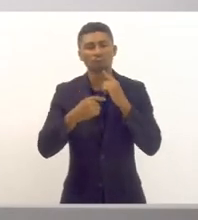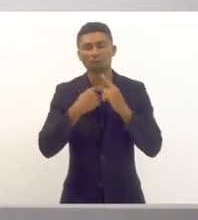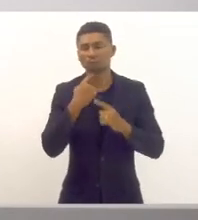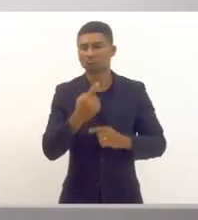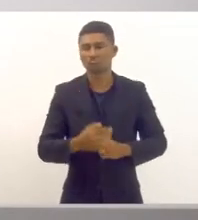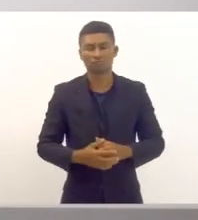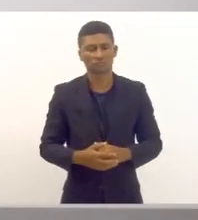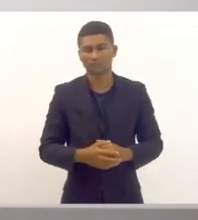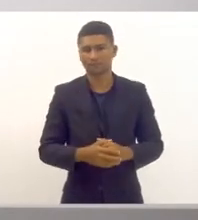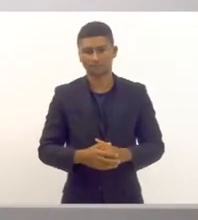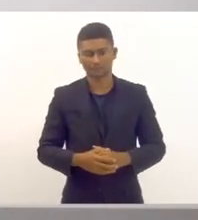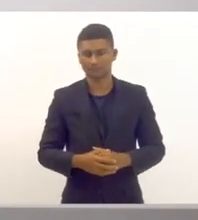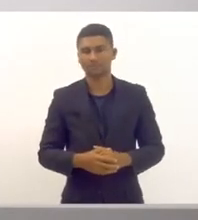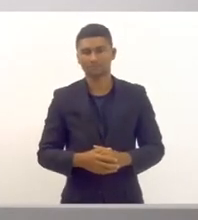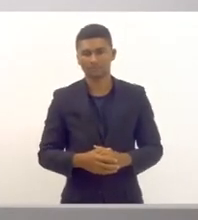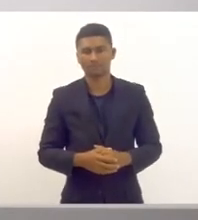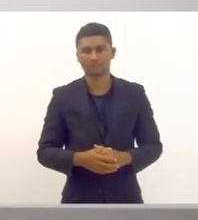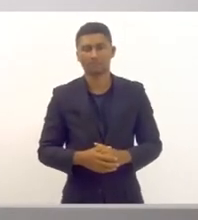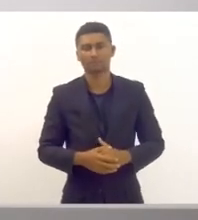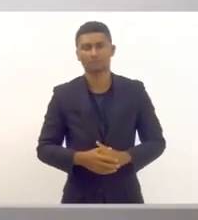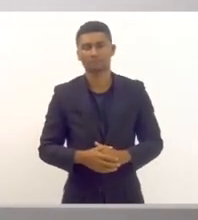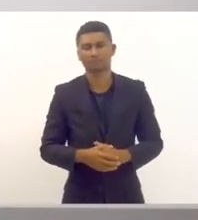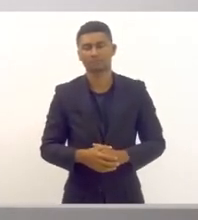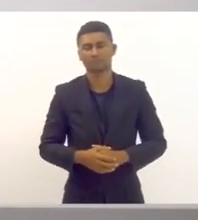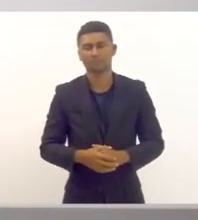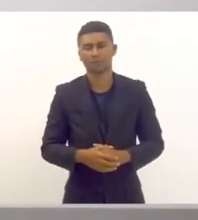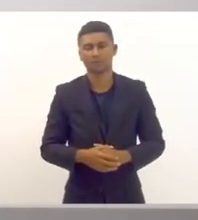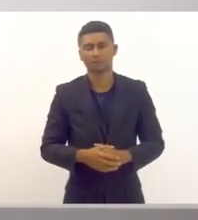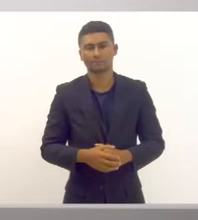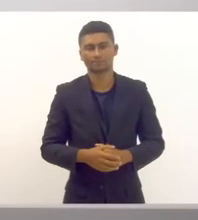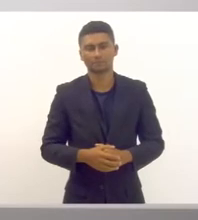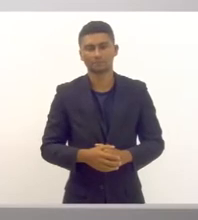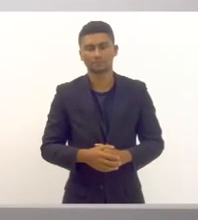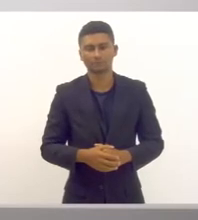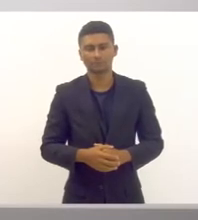em diversos caminhos, em diversas instâncias.